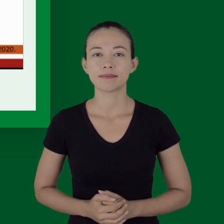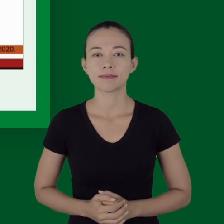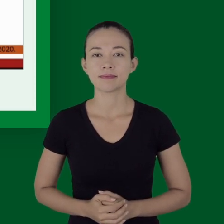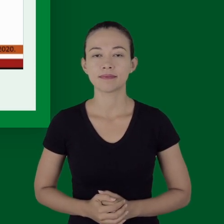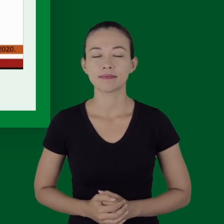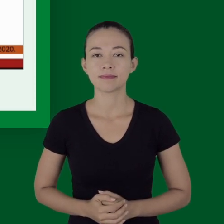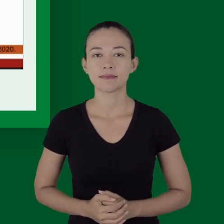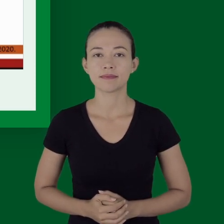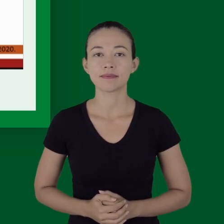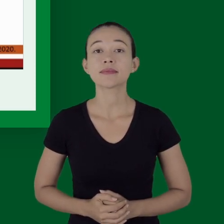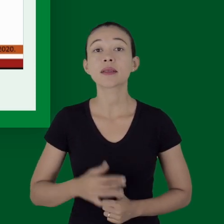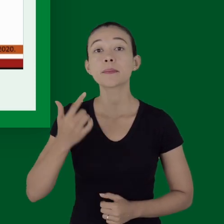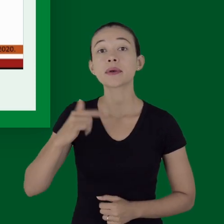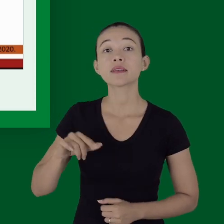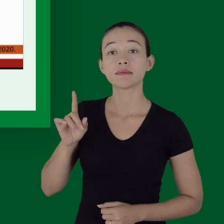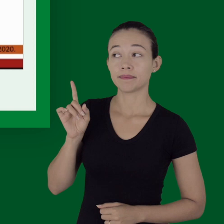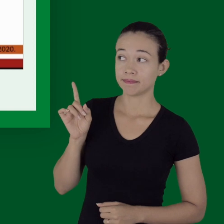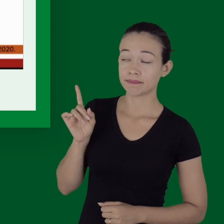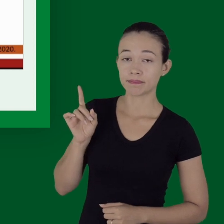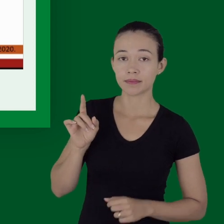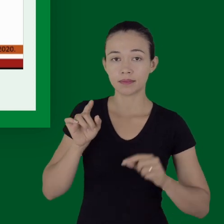Ventricular, a gente não tem onda P